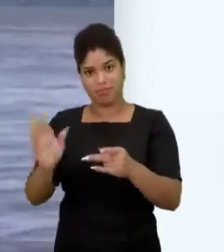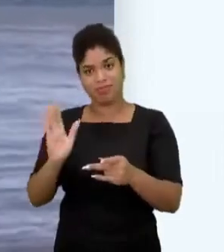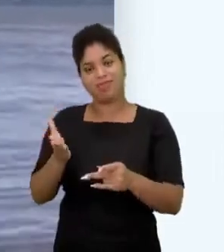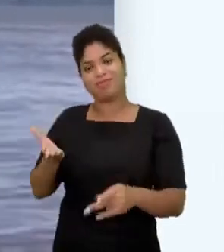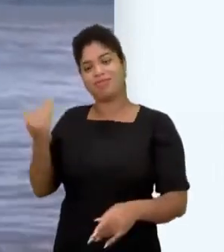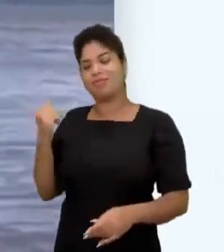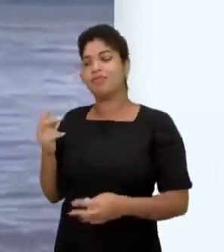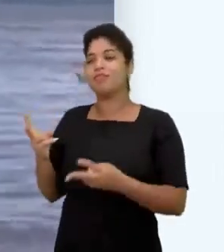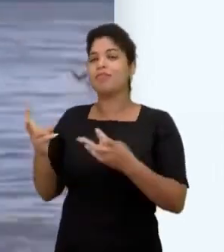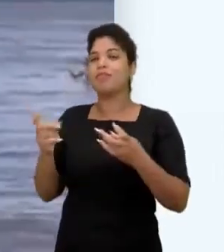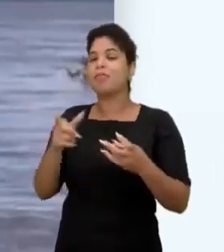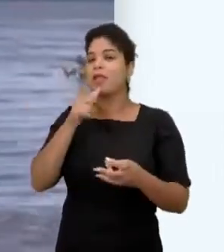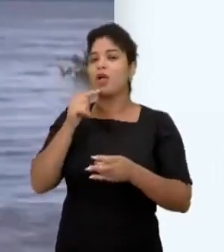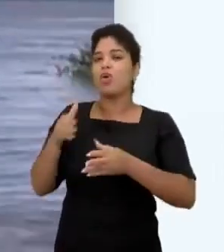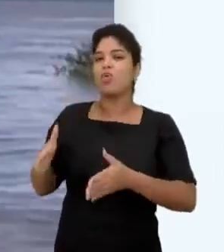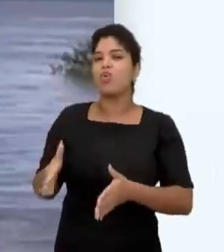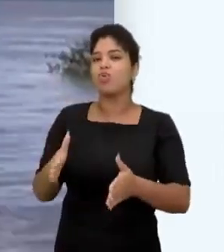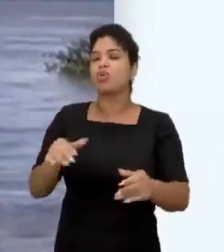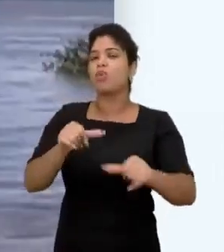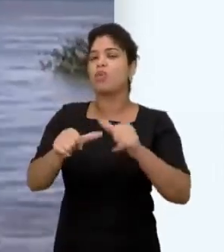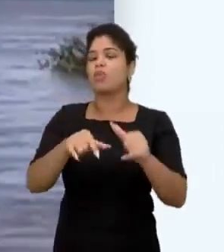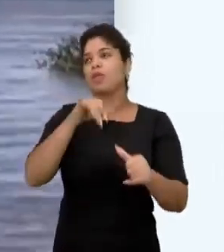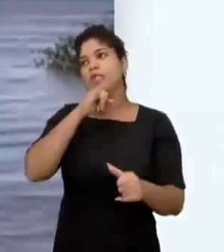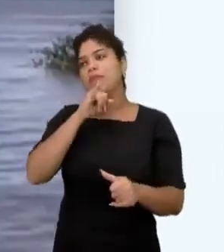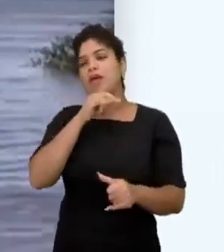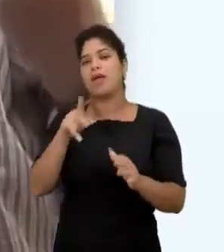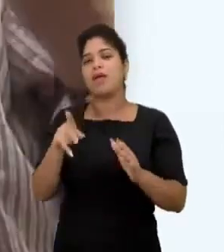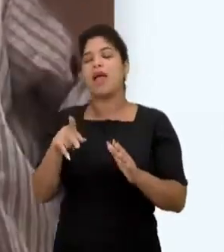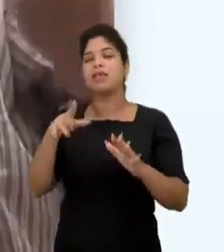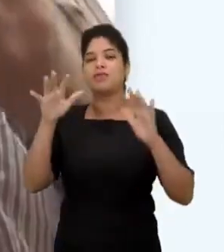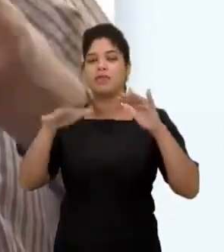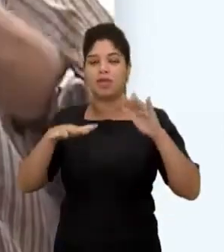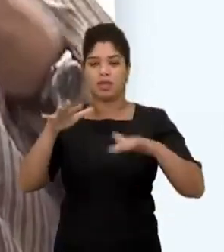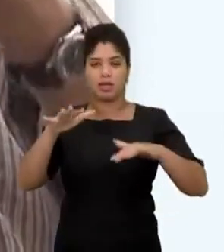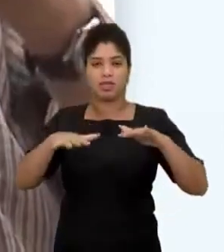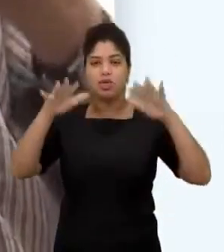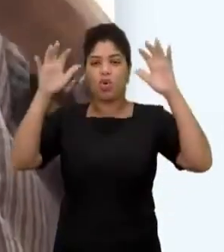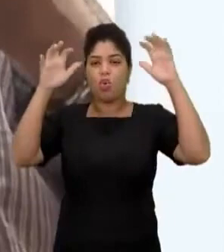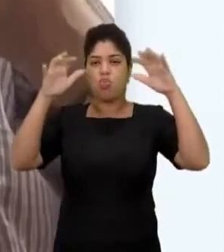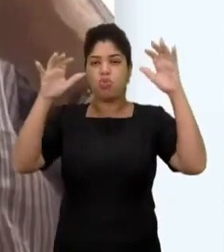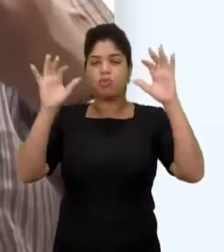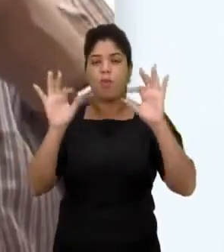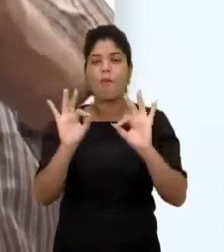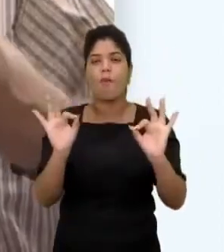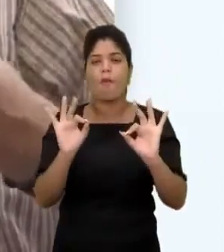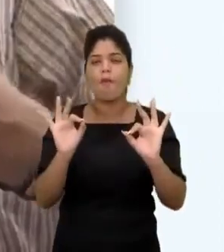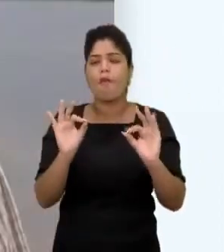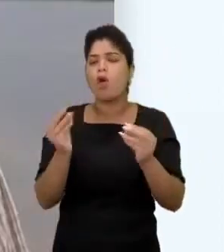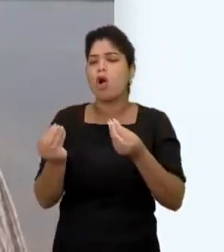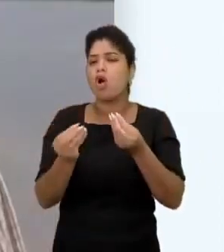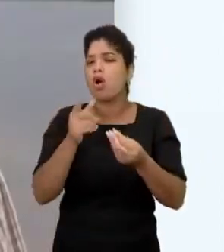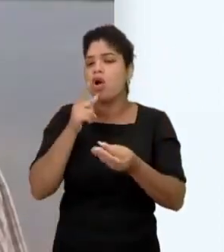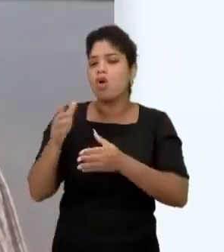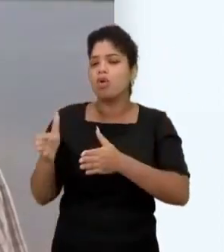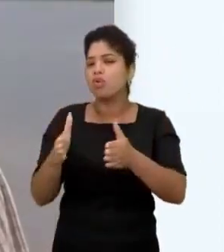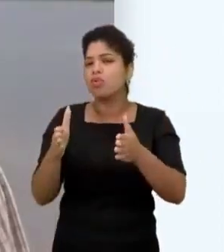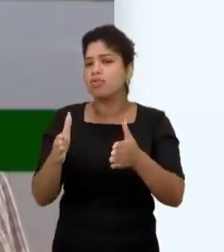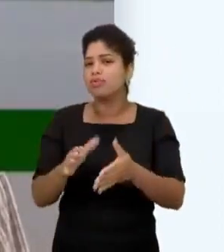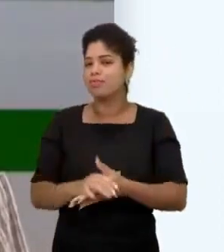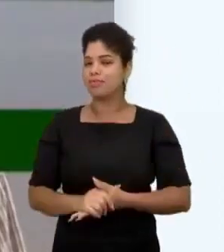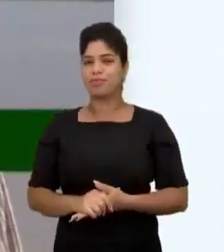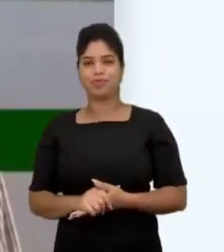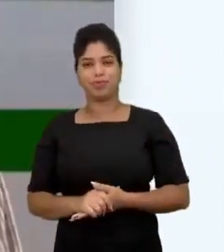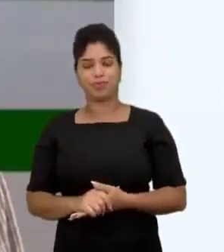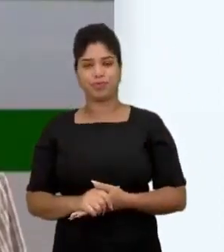durante outros ciclos do rio, como no período da seca, por exemplo. Esta etapa dos estudos vai até o final do mês. Os